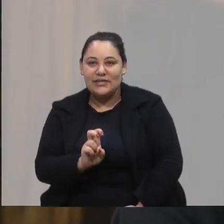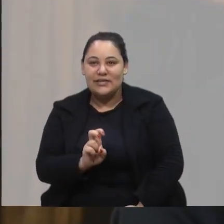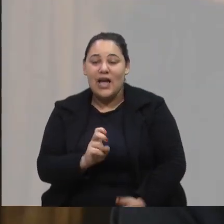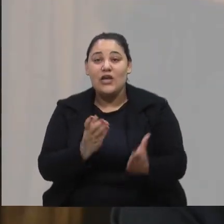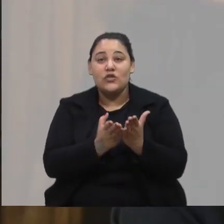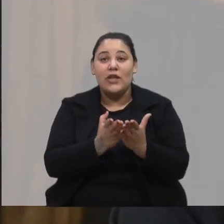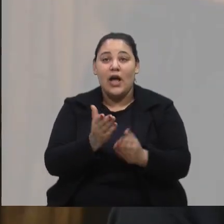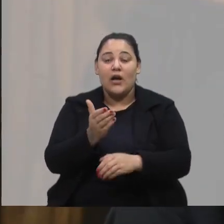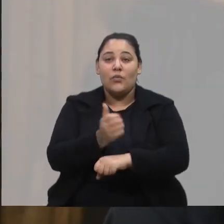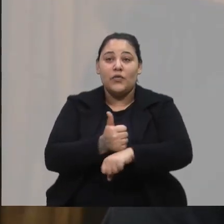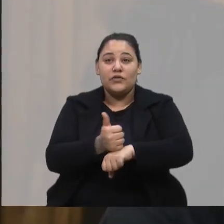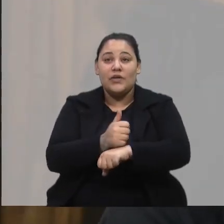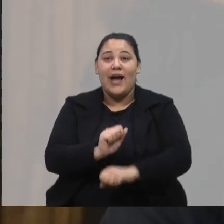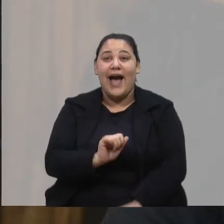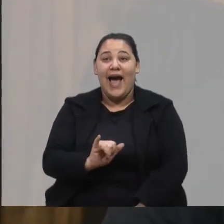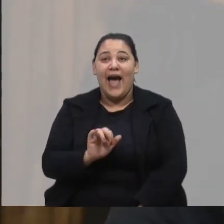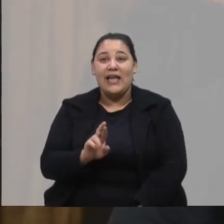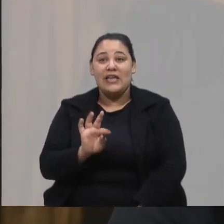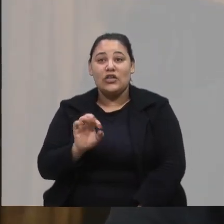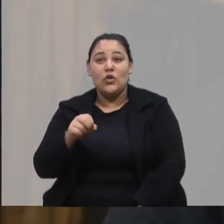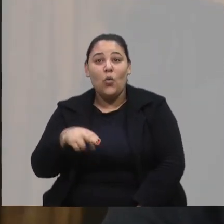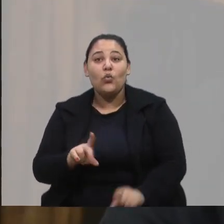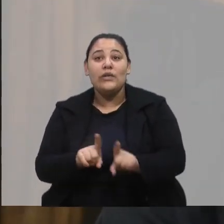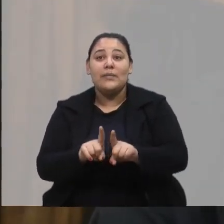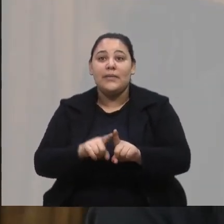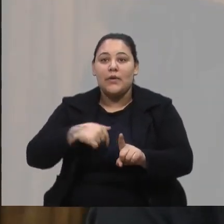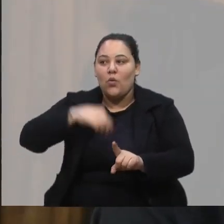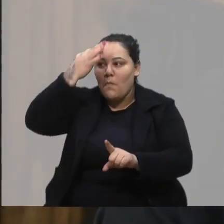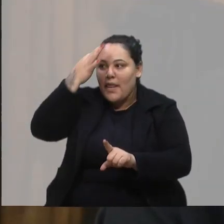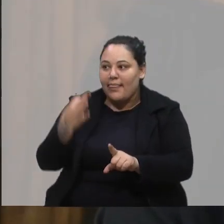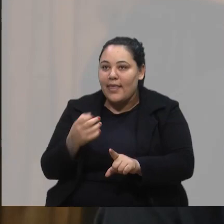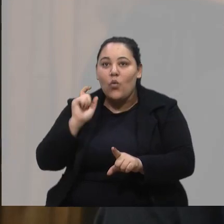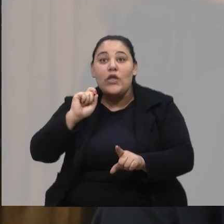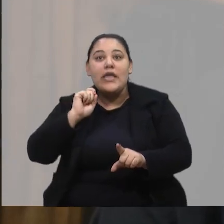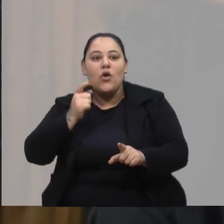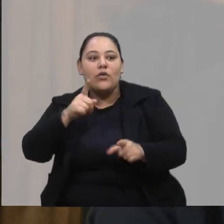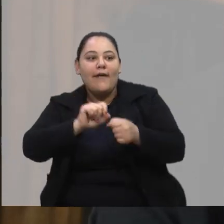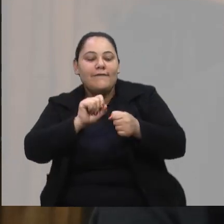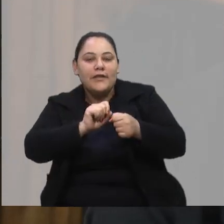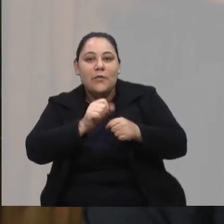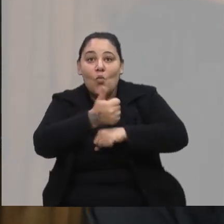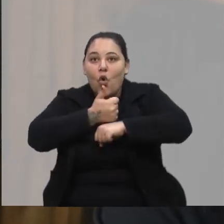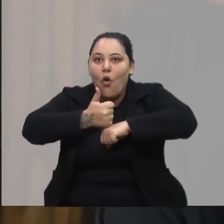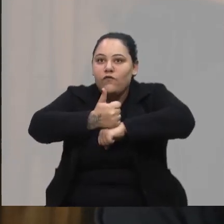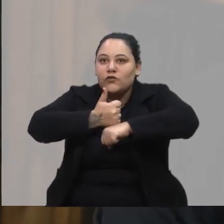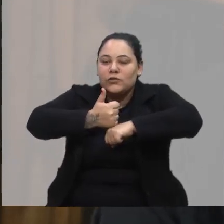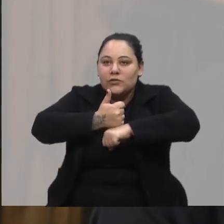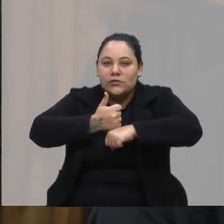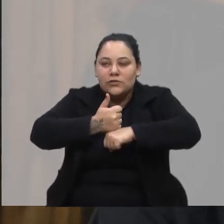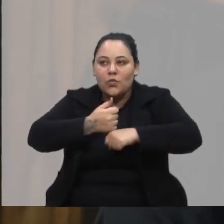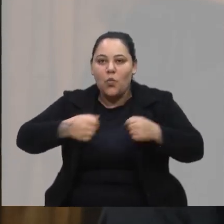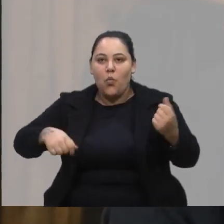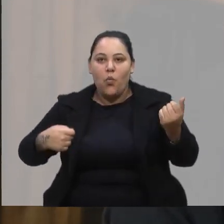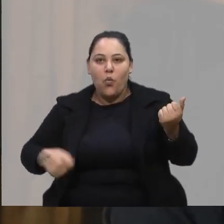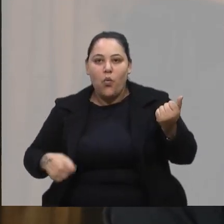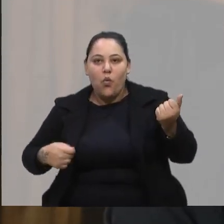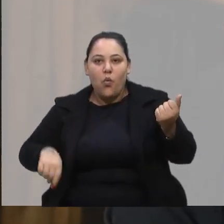violão, para me entender de fato o que eu estava fazendo, né, saber o que eu estou tocando, né? qual acorde eu estou